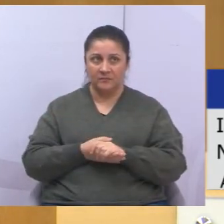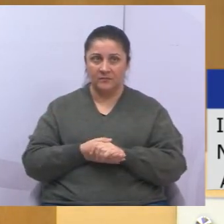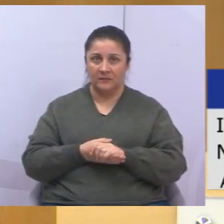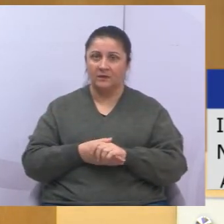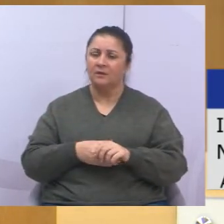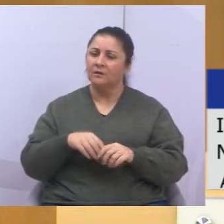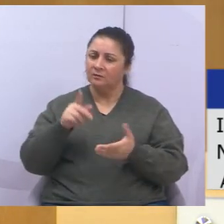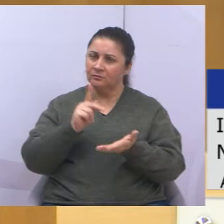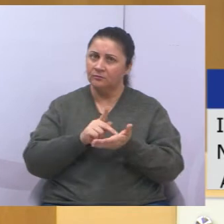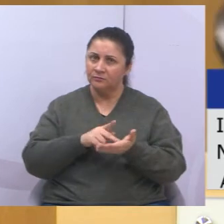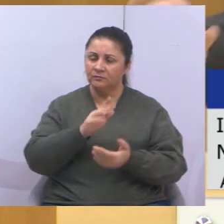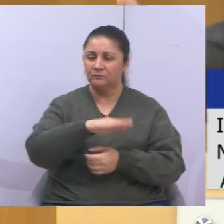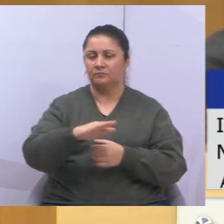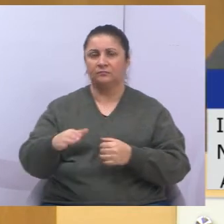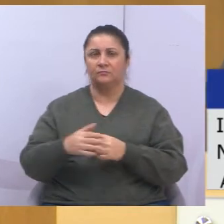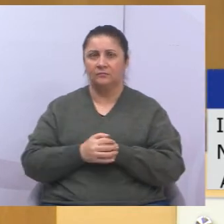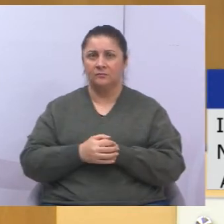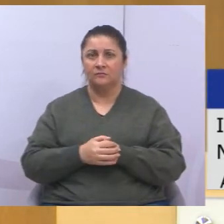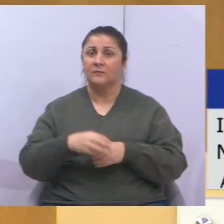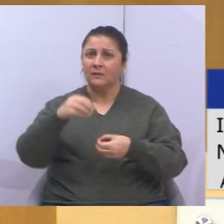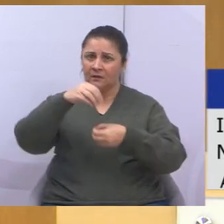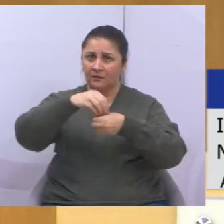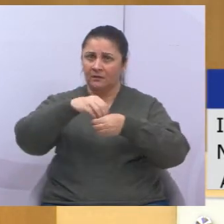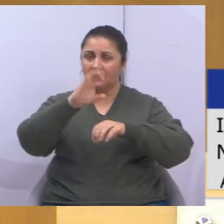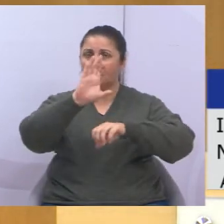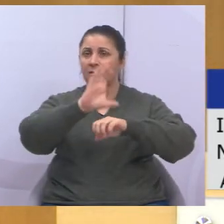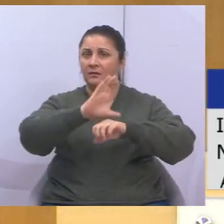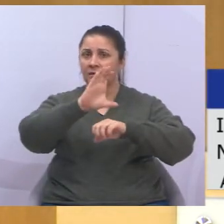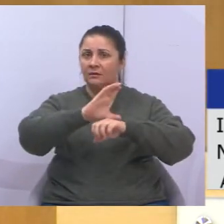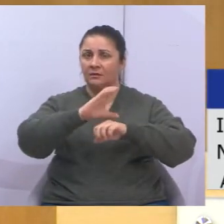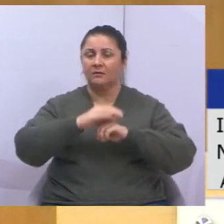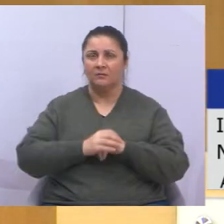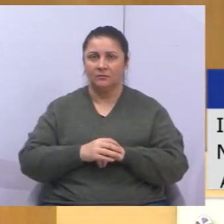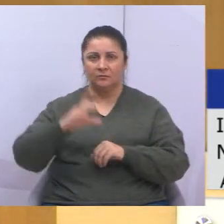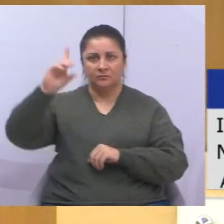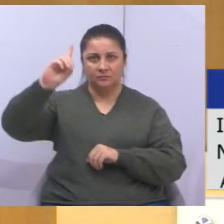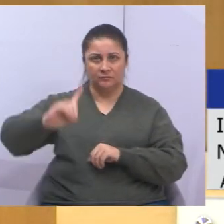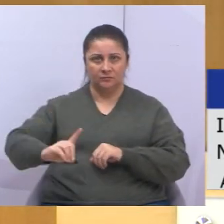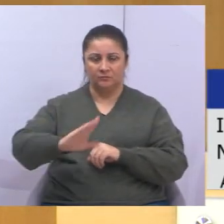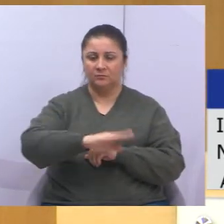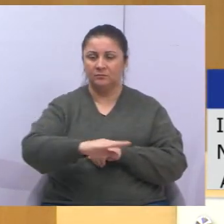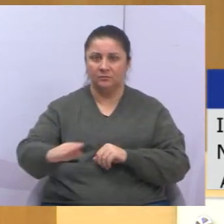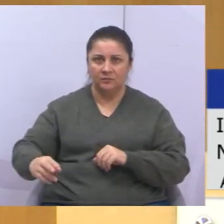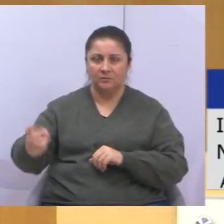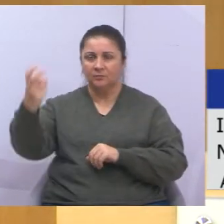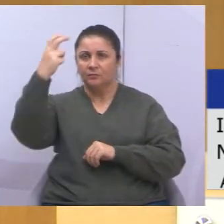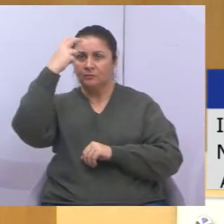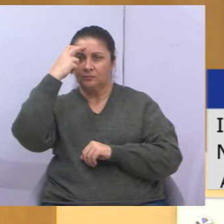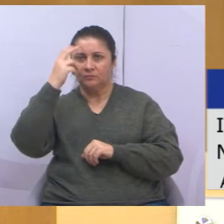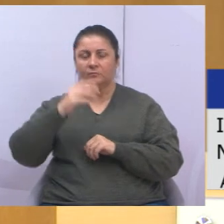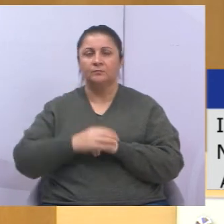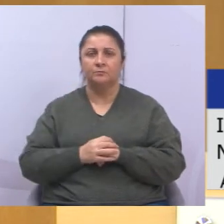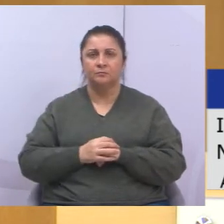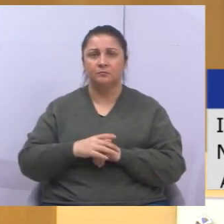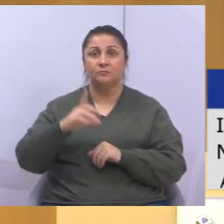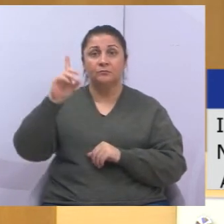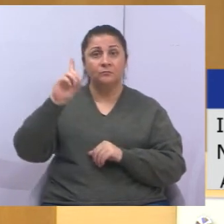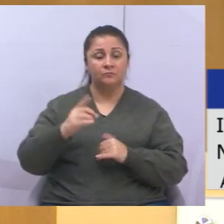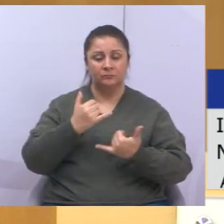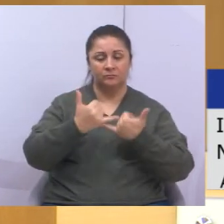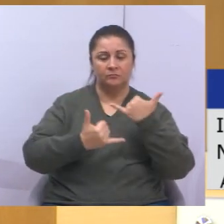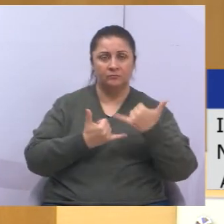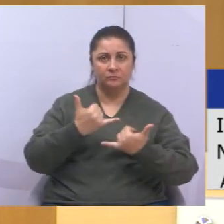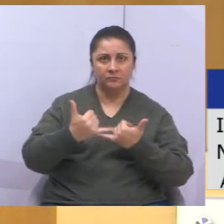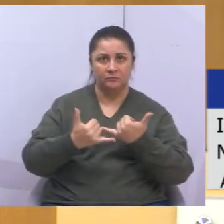efetivamente crianças. Está previsto na nossa Constituição o direito das crianças à cultura, o direito das crianças ao lazer,